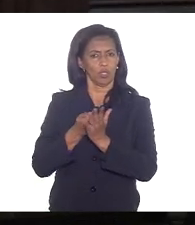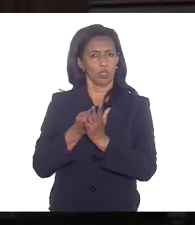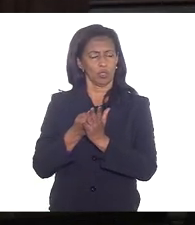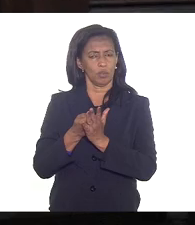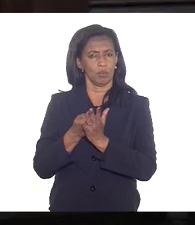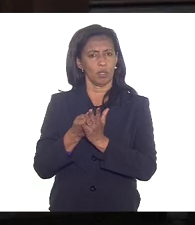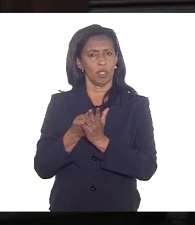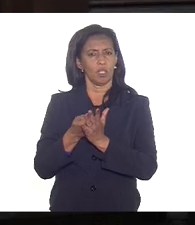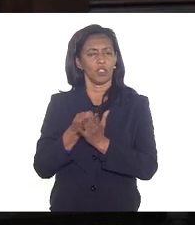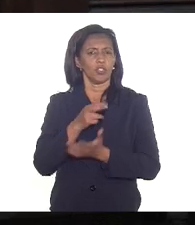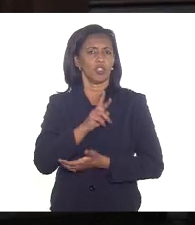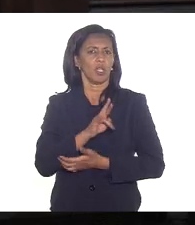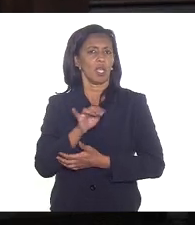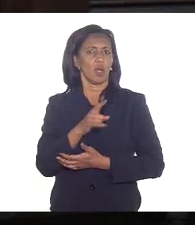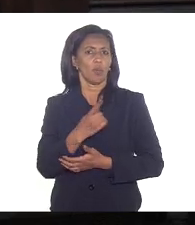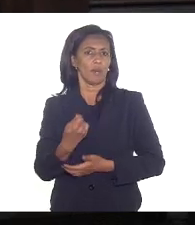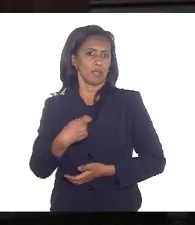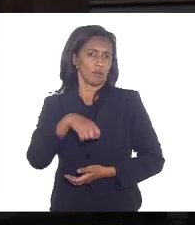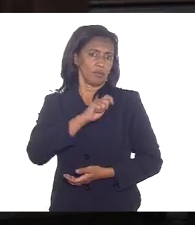fiscal